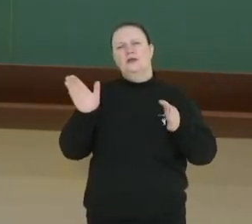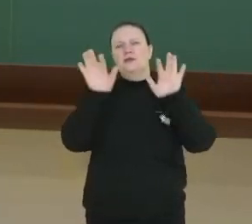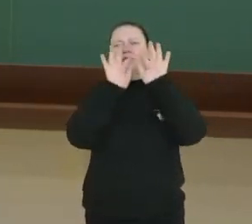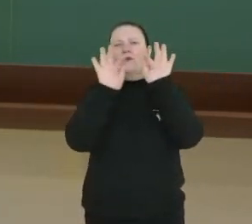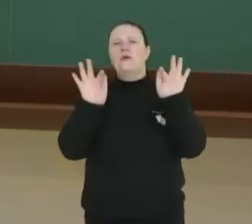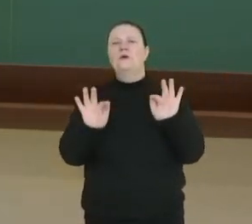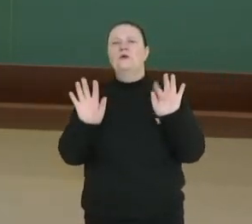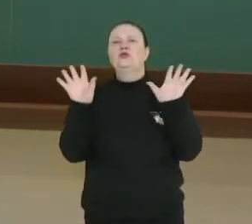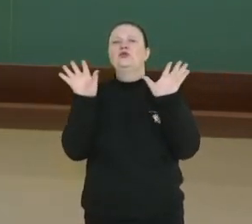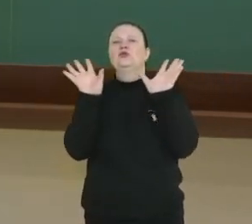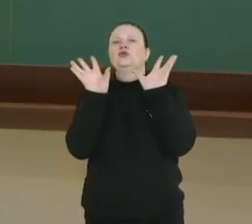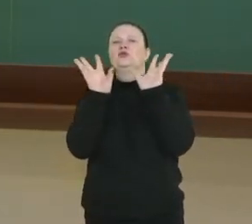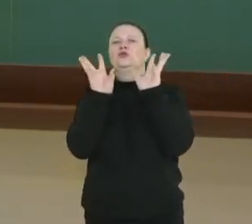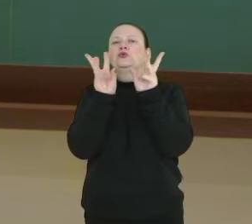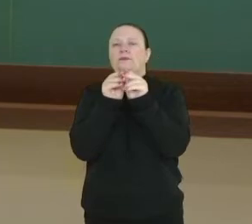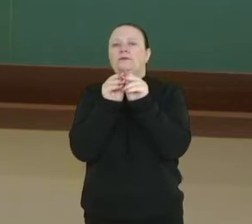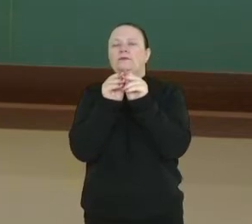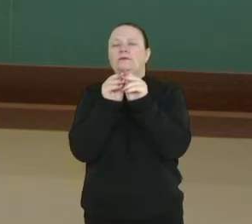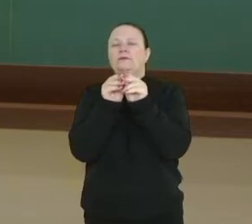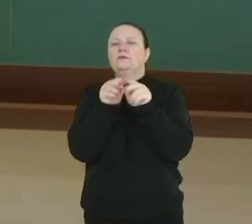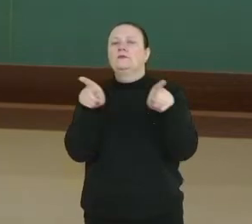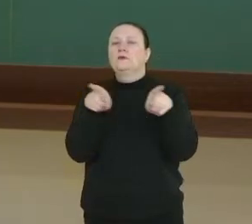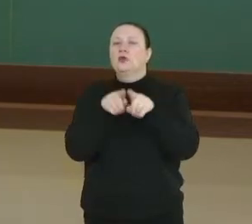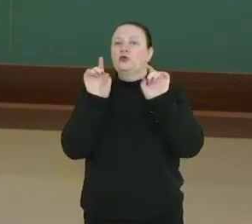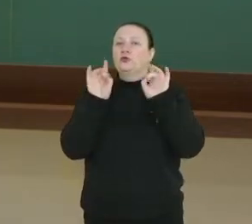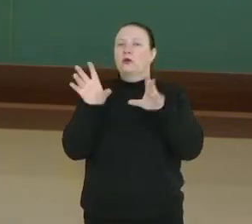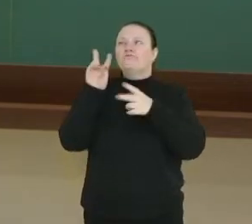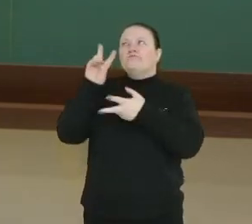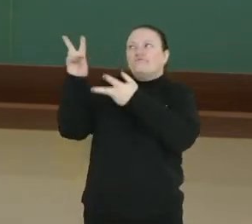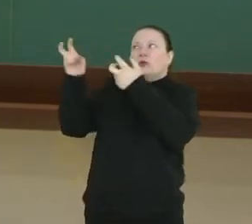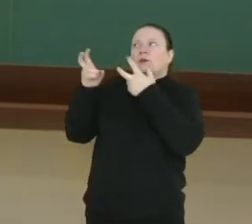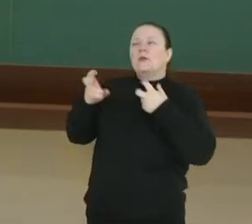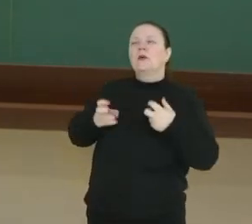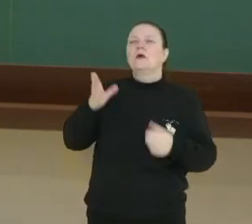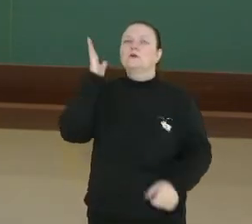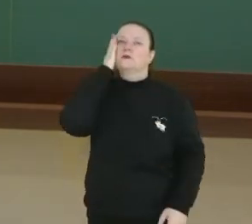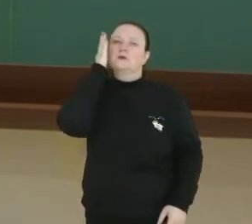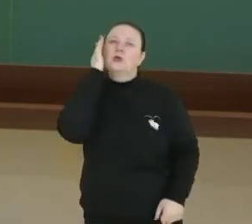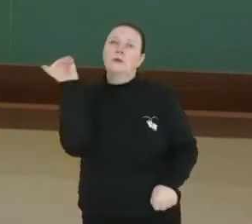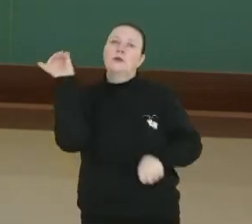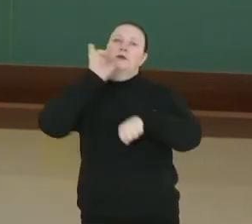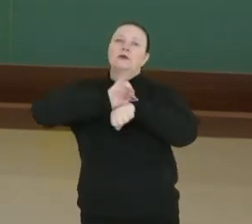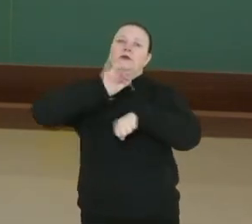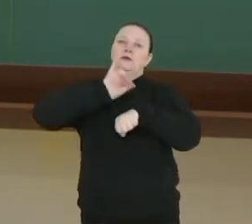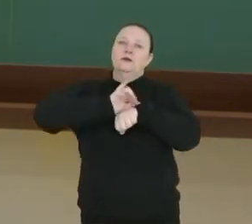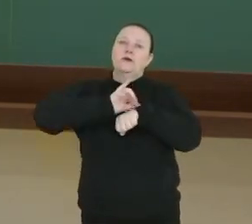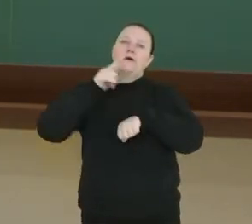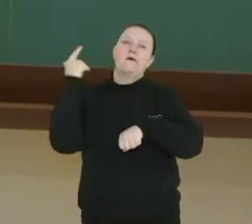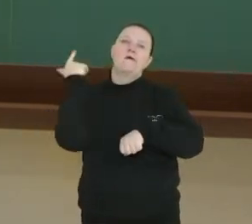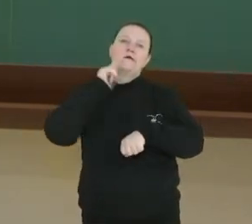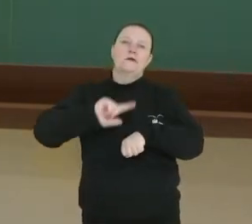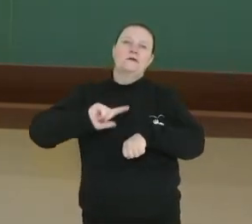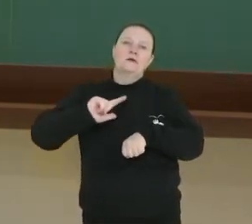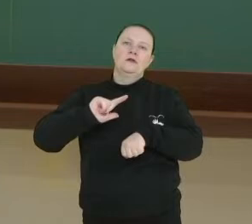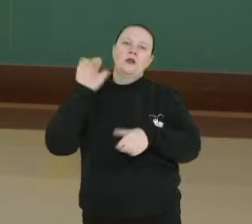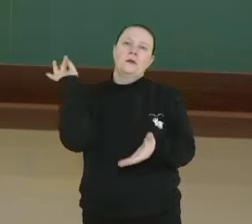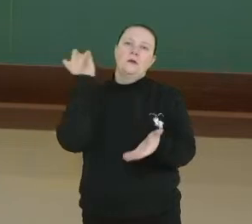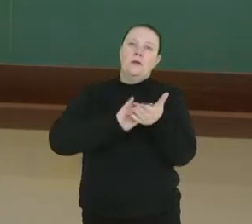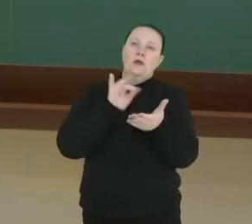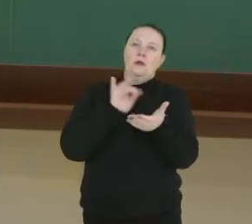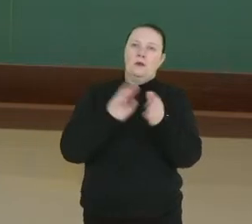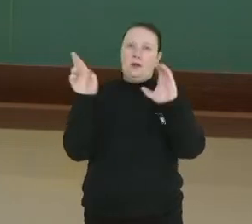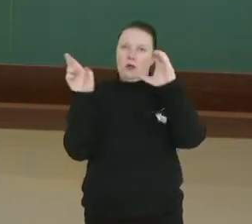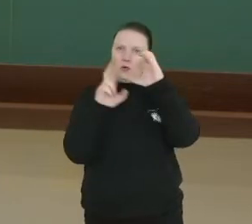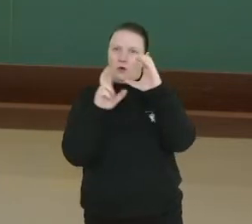forma reduzida, ou seja, só olhando vocês já sabem o centro e conseguem rapidamente determinar o raio. Então não é